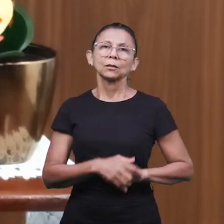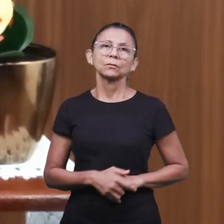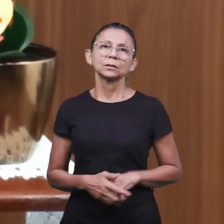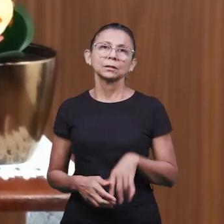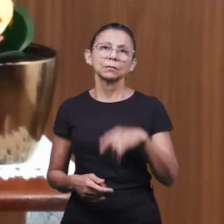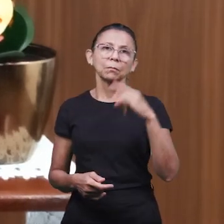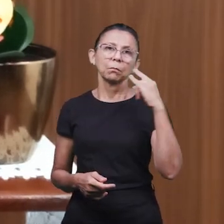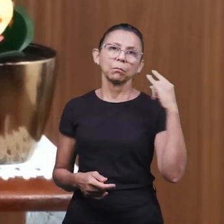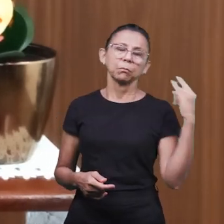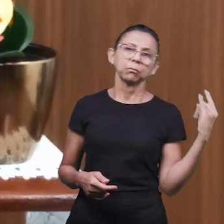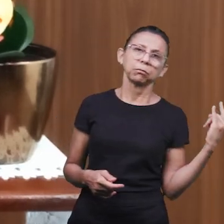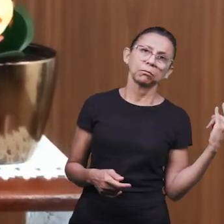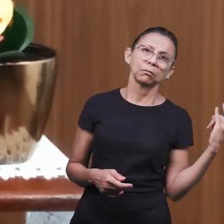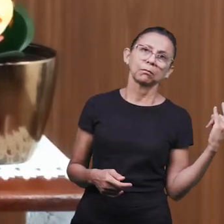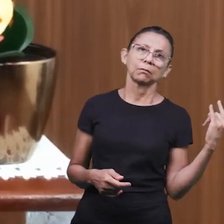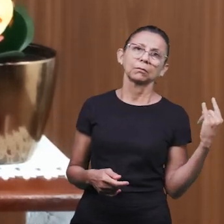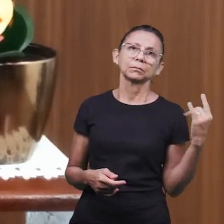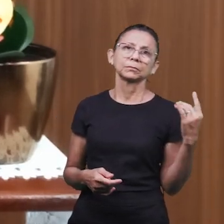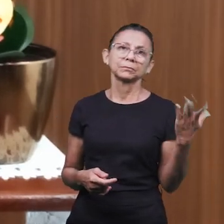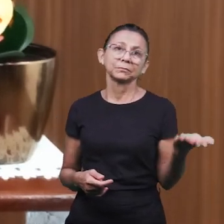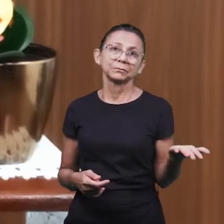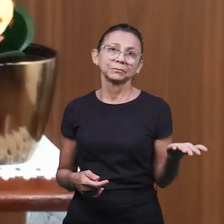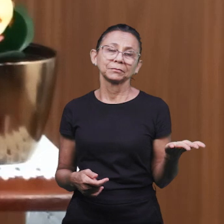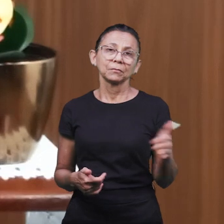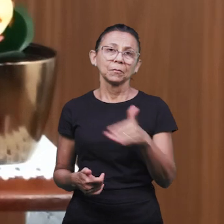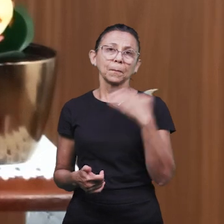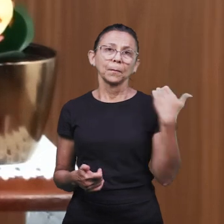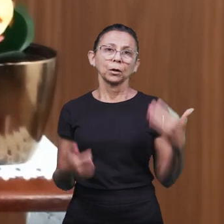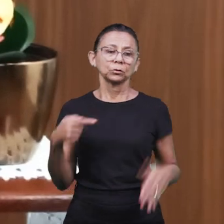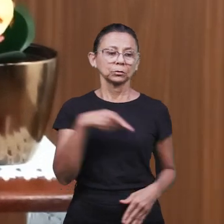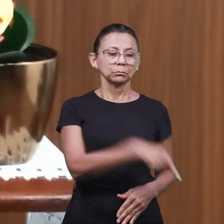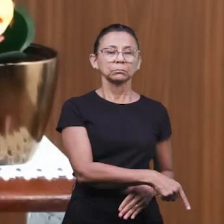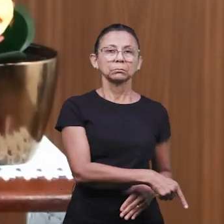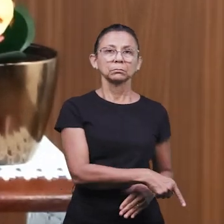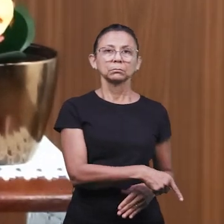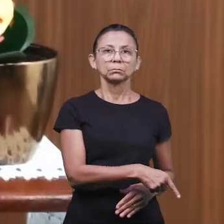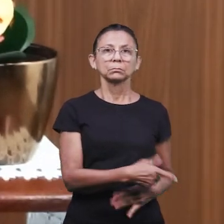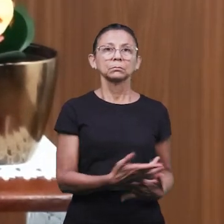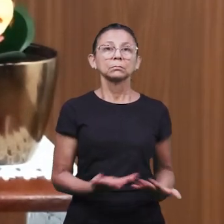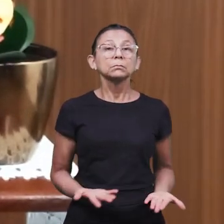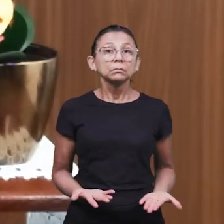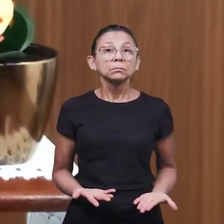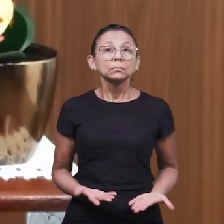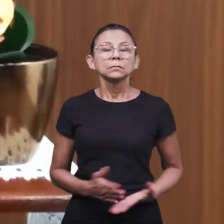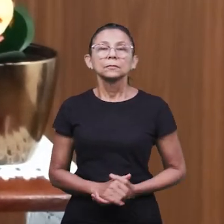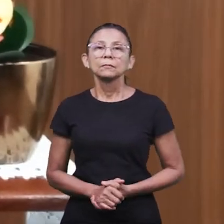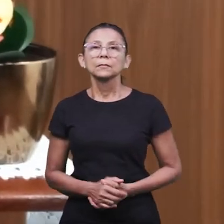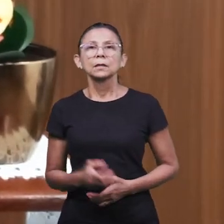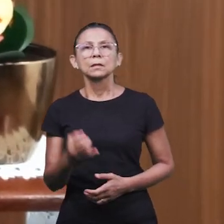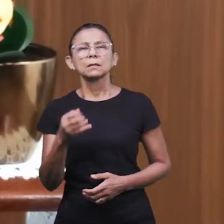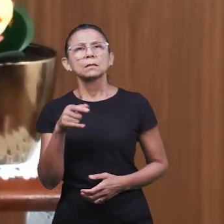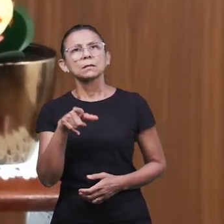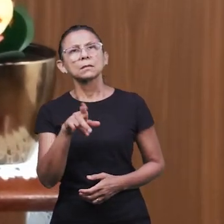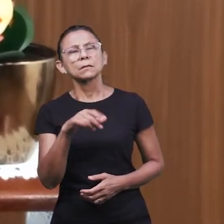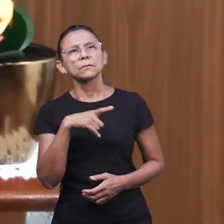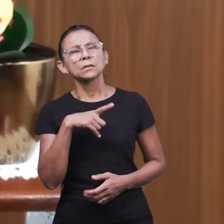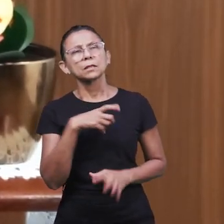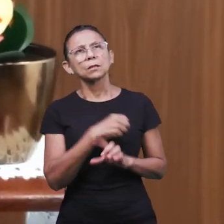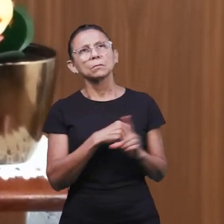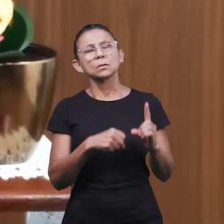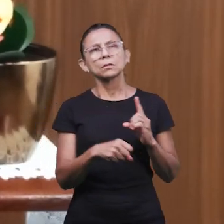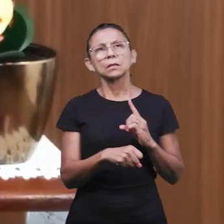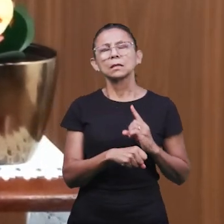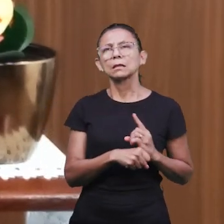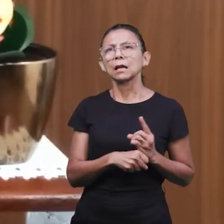aquele que quer a destruição do homem ou a morte eterna do homem. Então, quando se cria uma sociedade como esta, qual